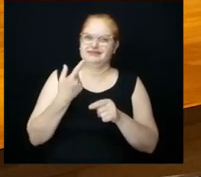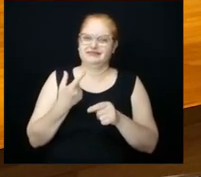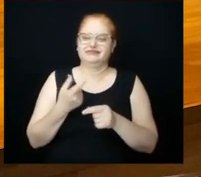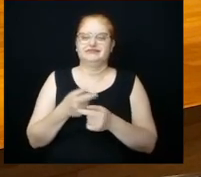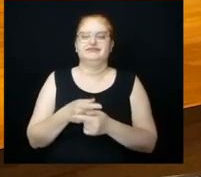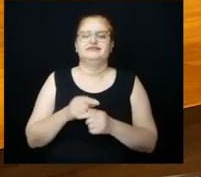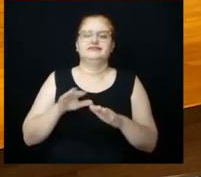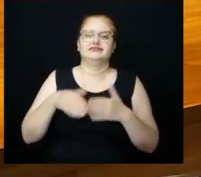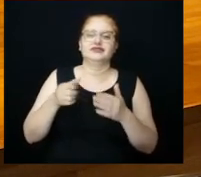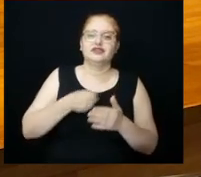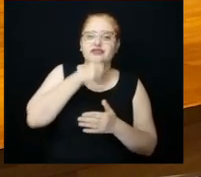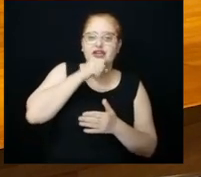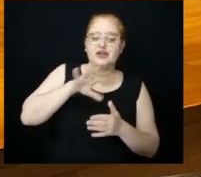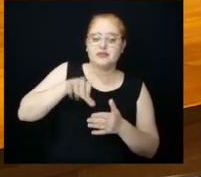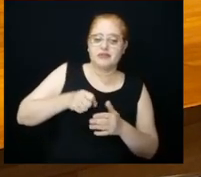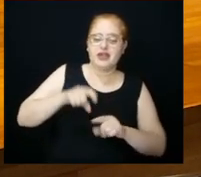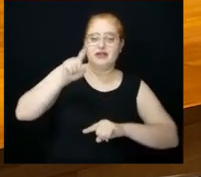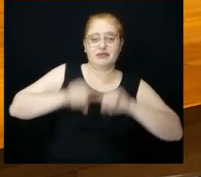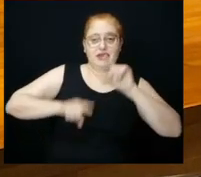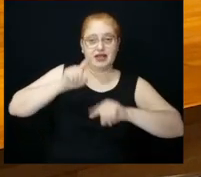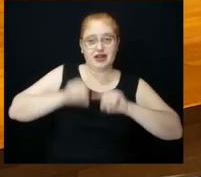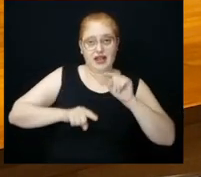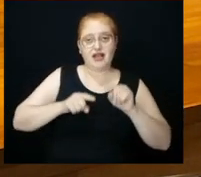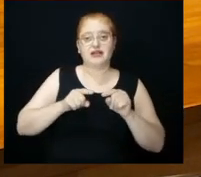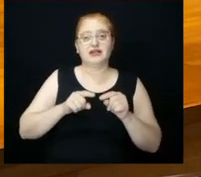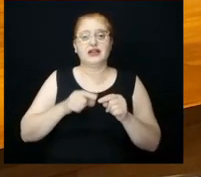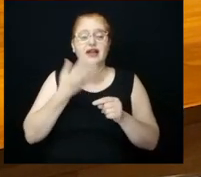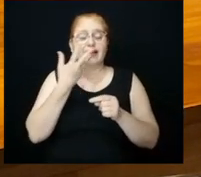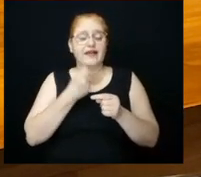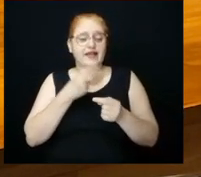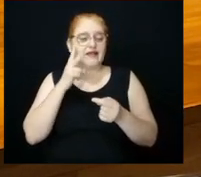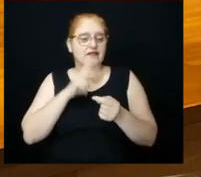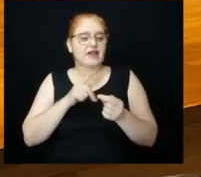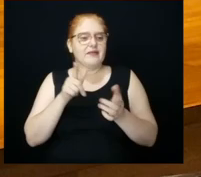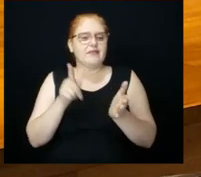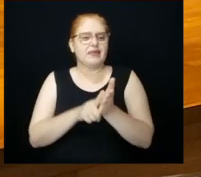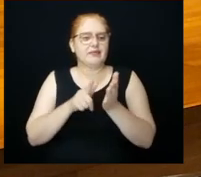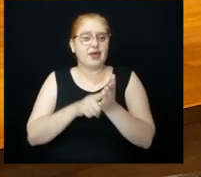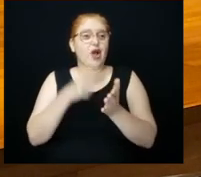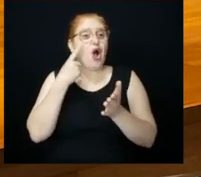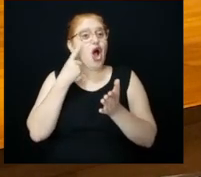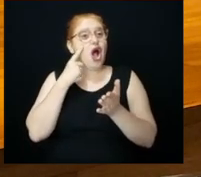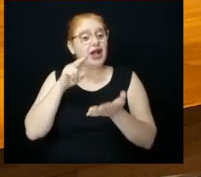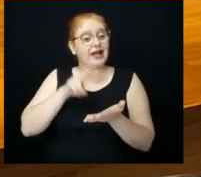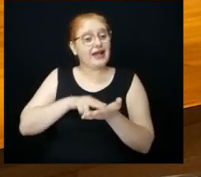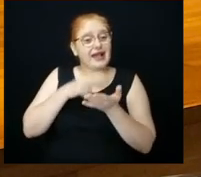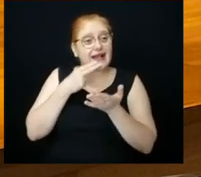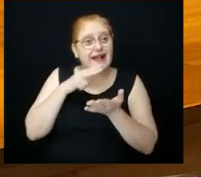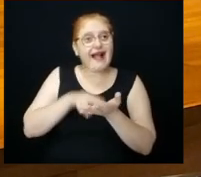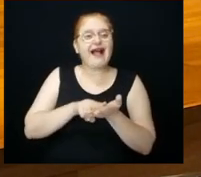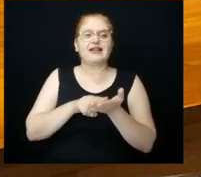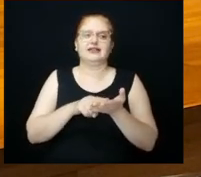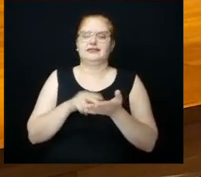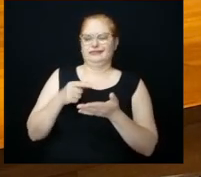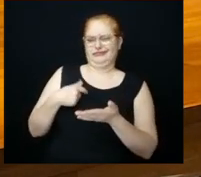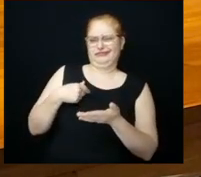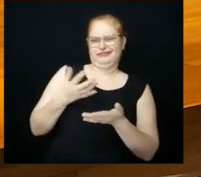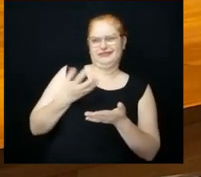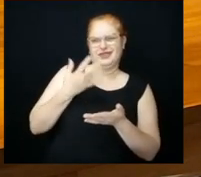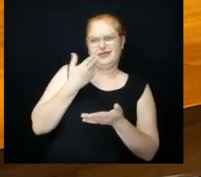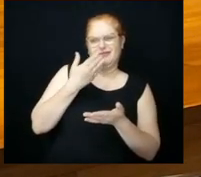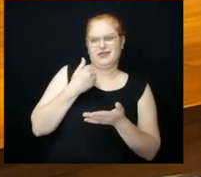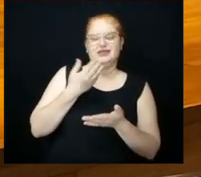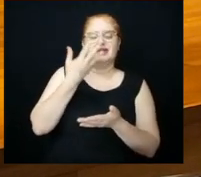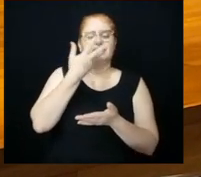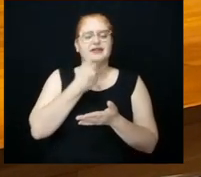com mantimentos. Mundinga inspeciona os papéis. Veja, Tuaí, são cartas. Quero saber é das comidas. O